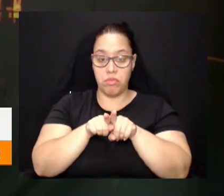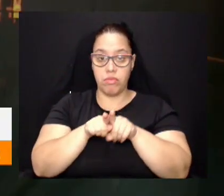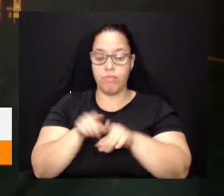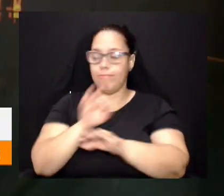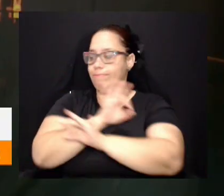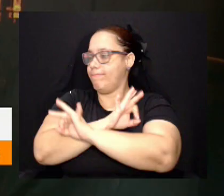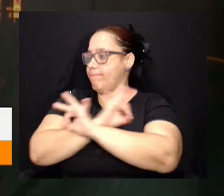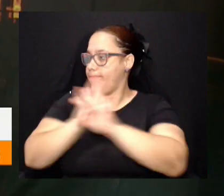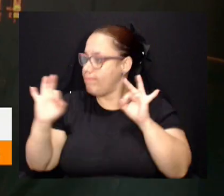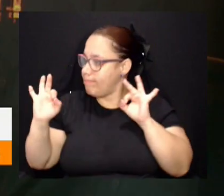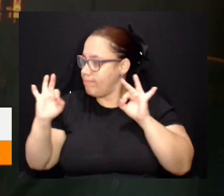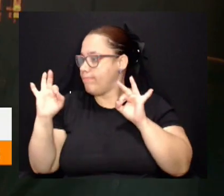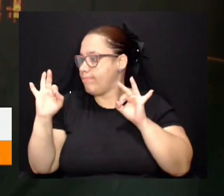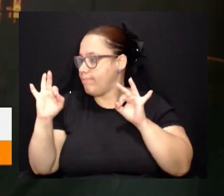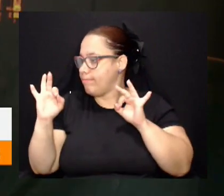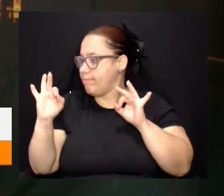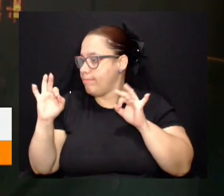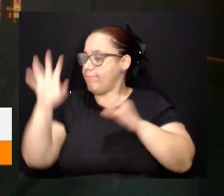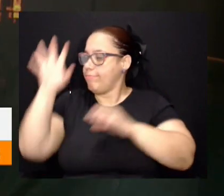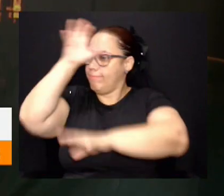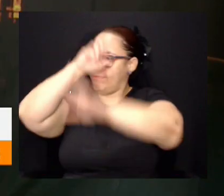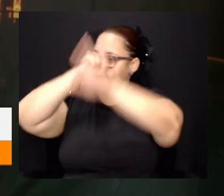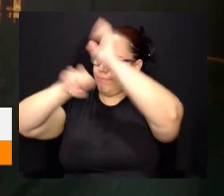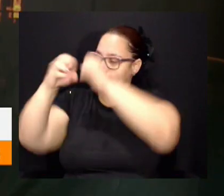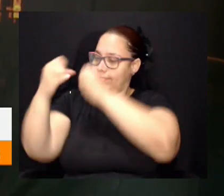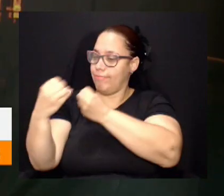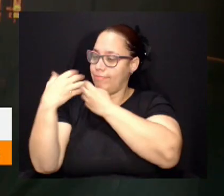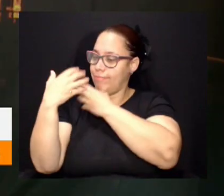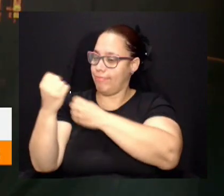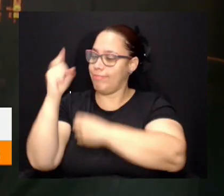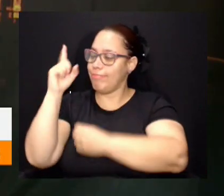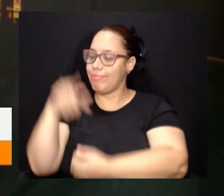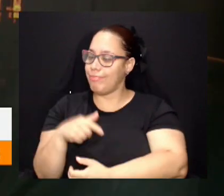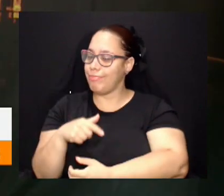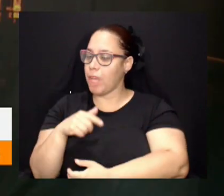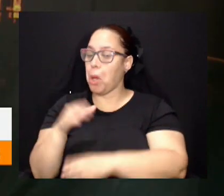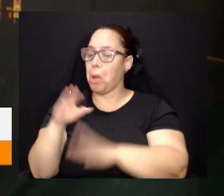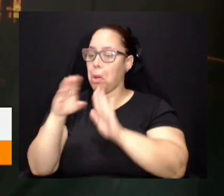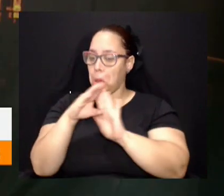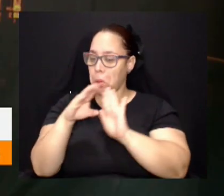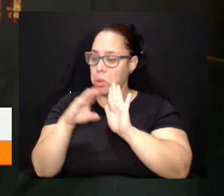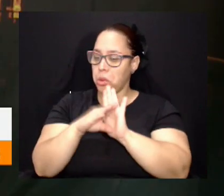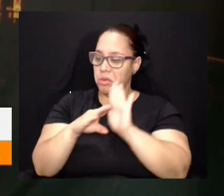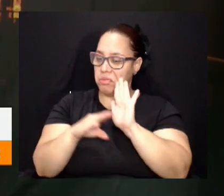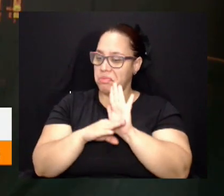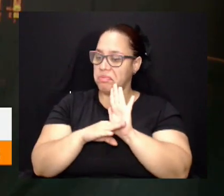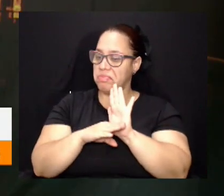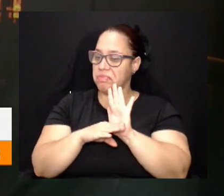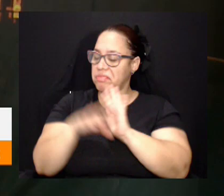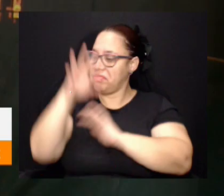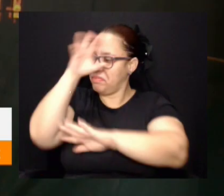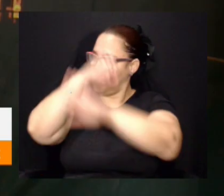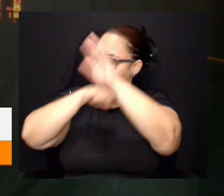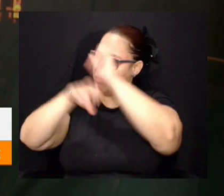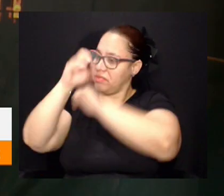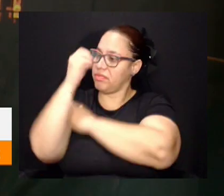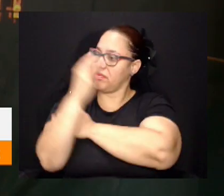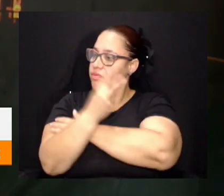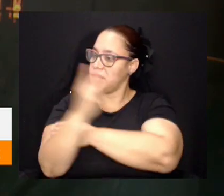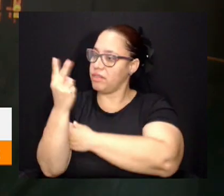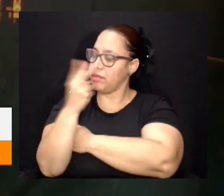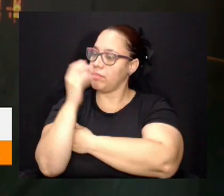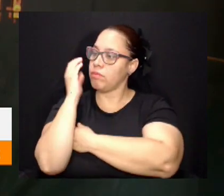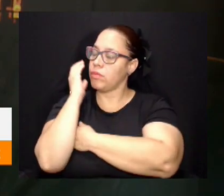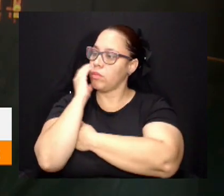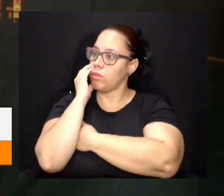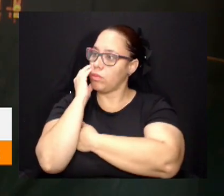Excelente, quanto aprendizado, quanto ensinamento, né, todos os programas, acho que a gente aprende muito com vocês. E aí, quando a